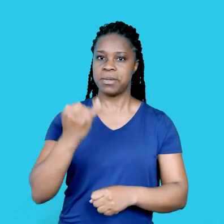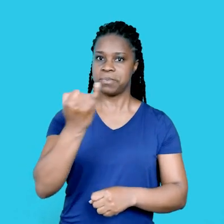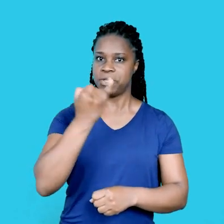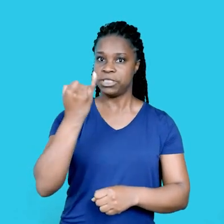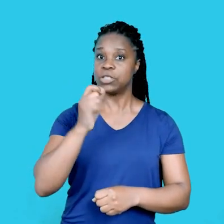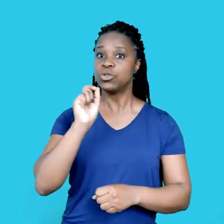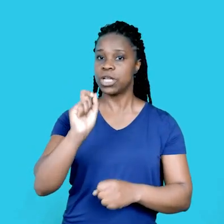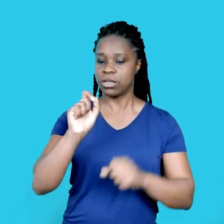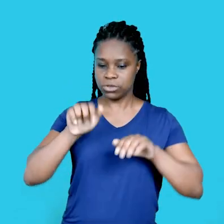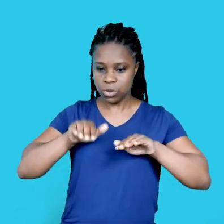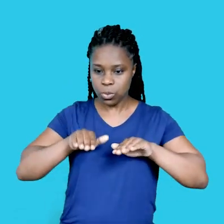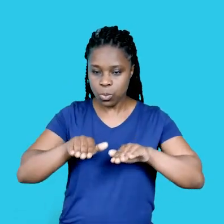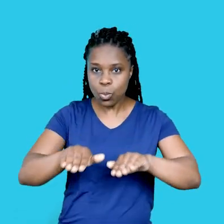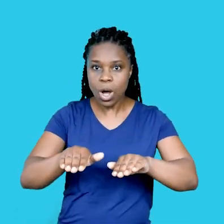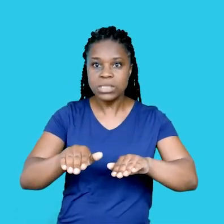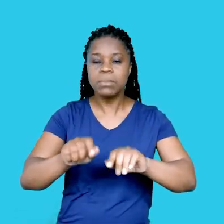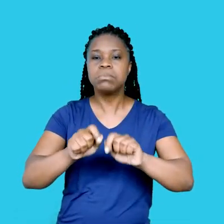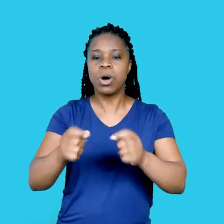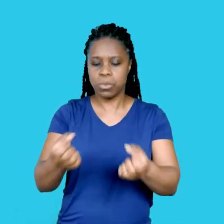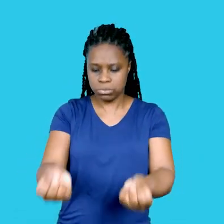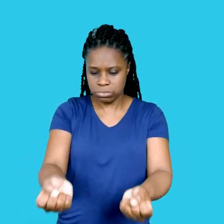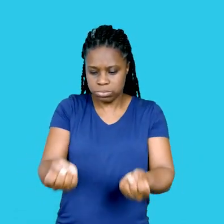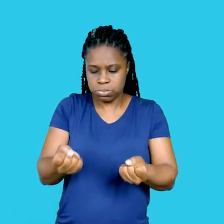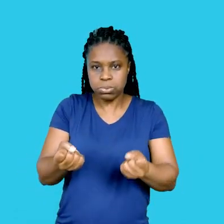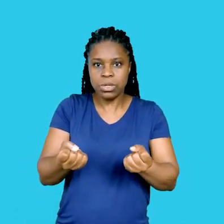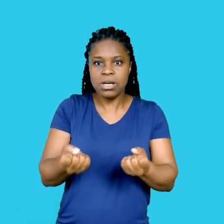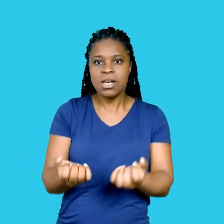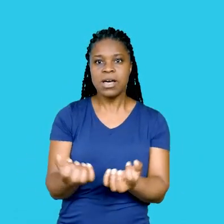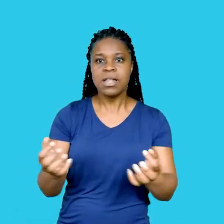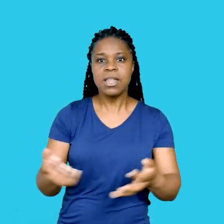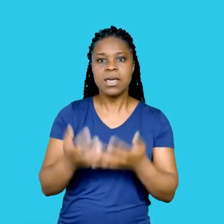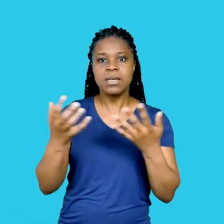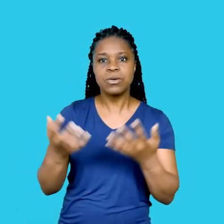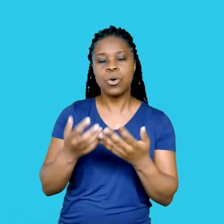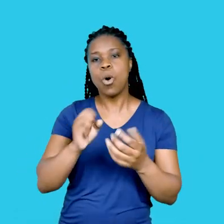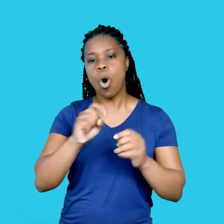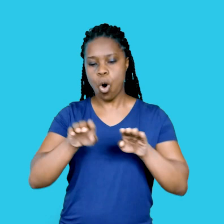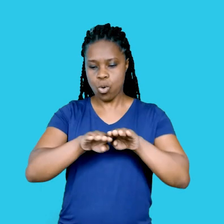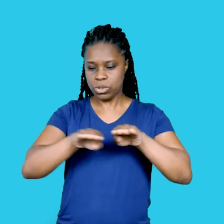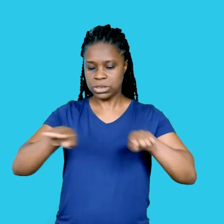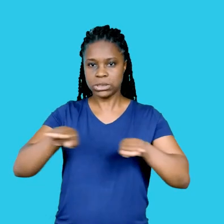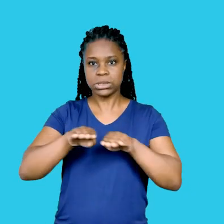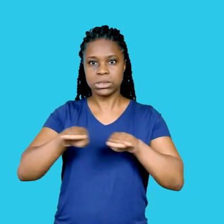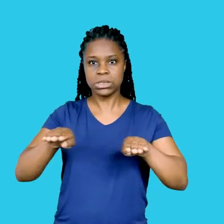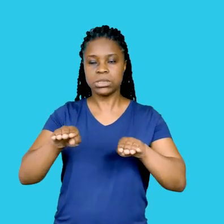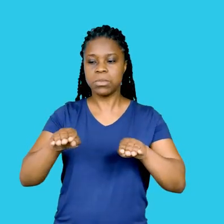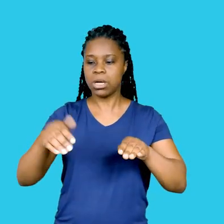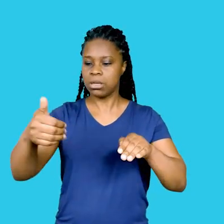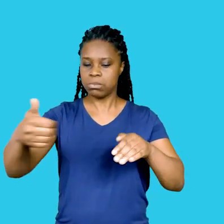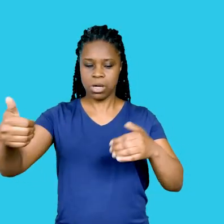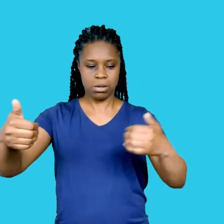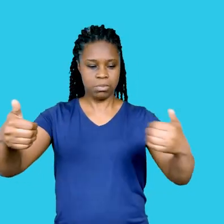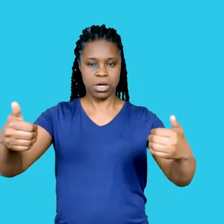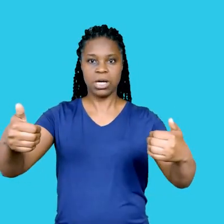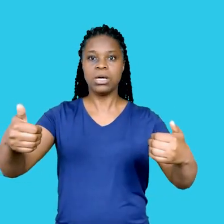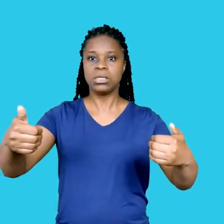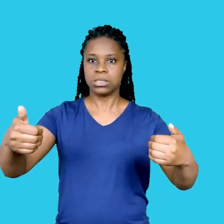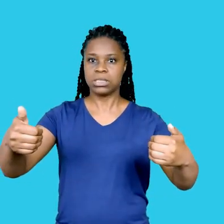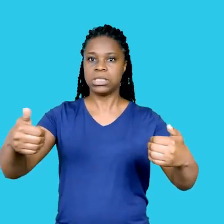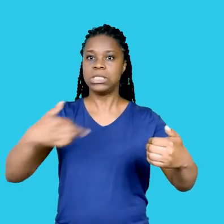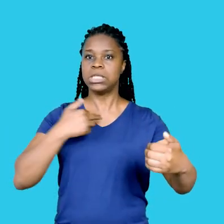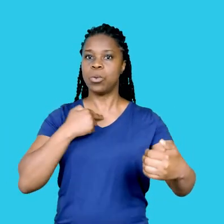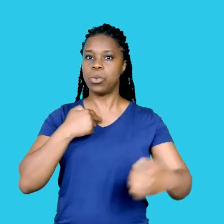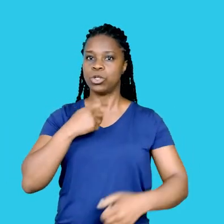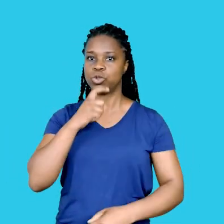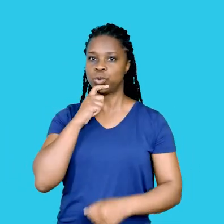que as canetas sejam armazenadas na gaveta de legumes ou na prateleira logo acima, longe das paredes para que